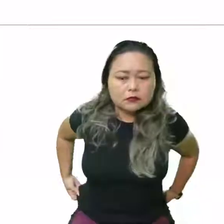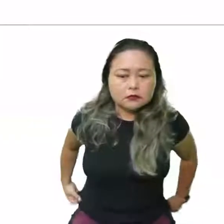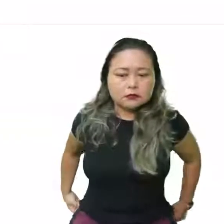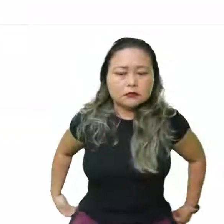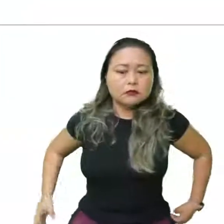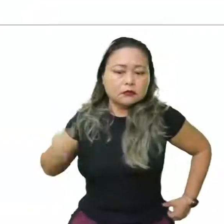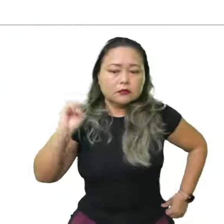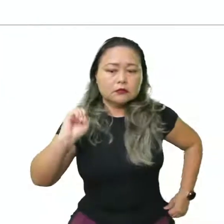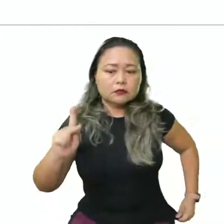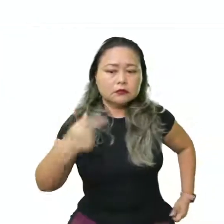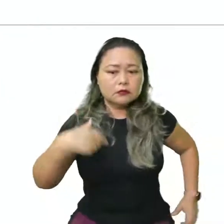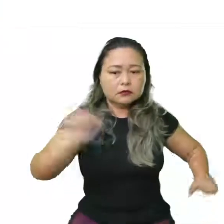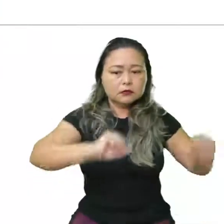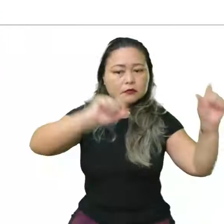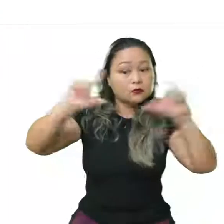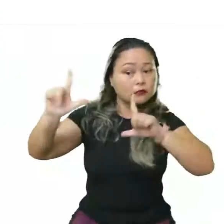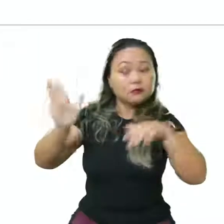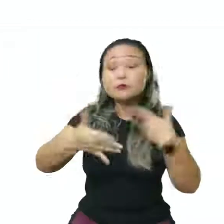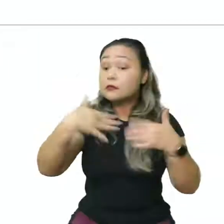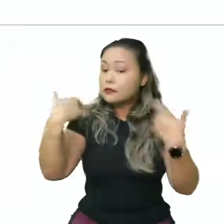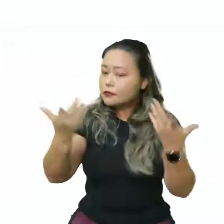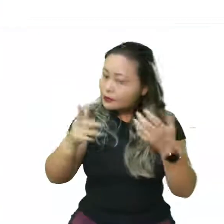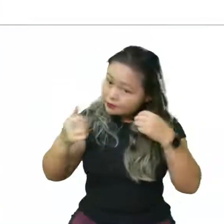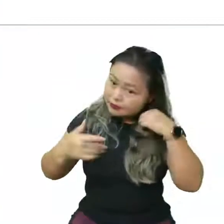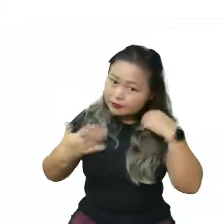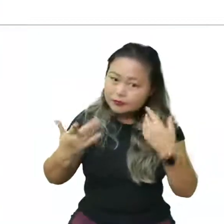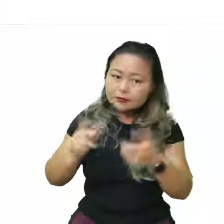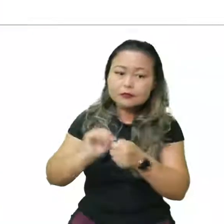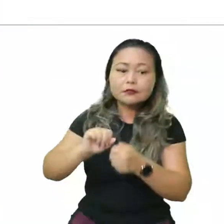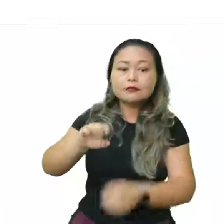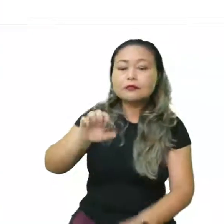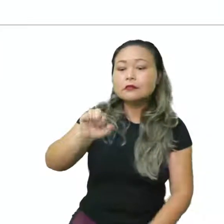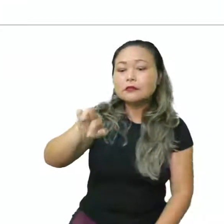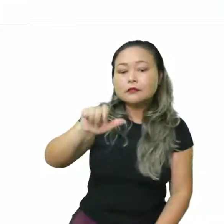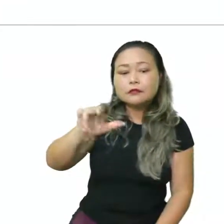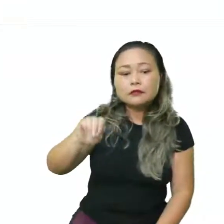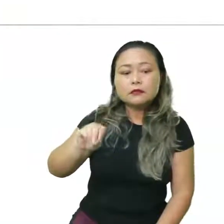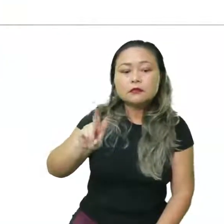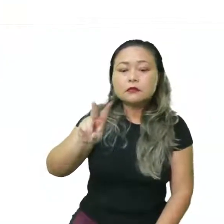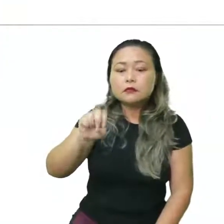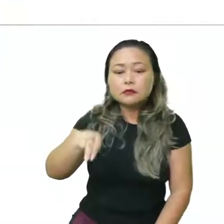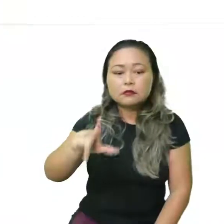no nosso slide. Carl von Linné,